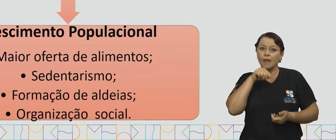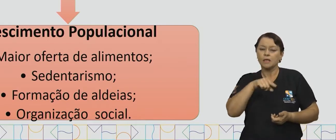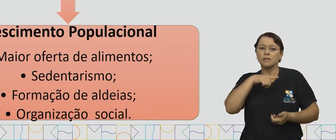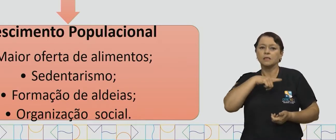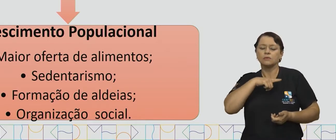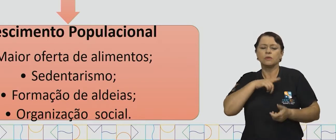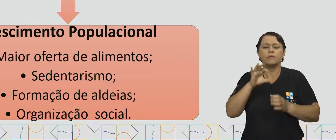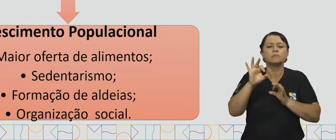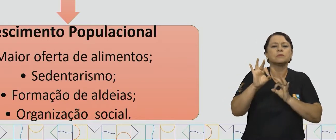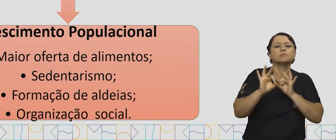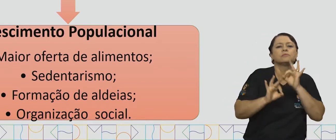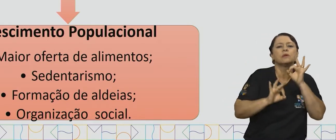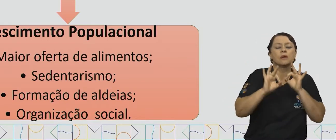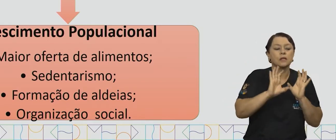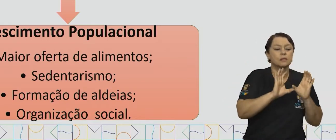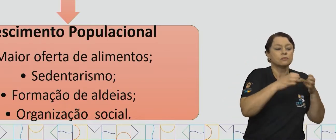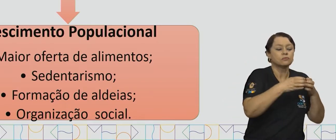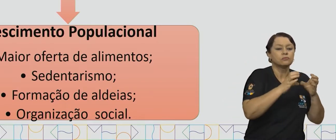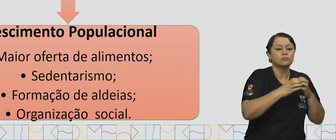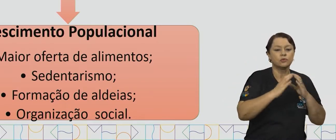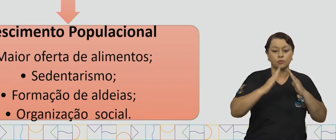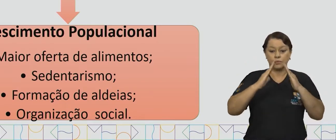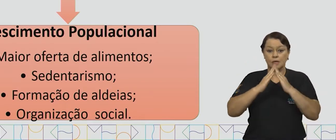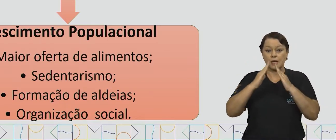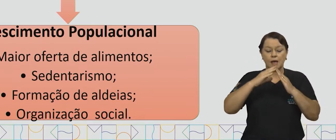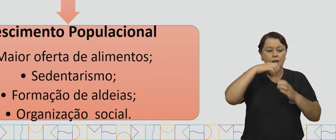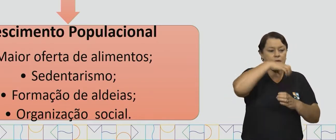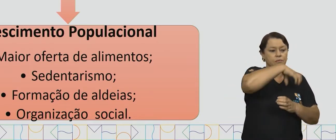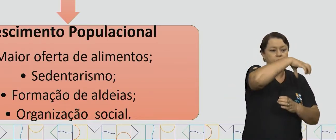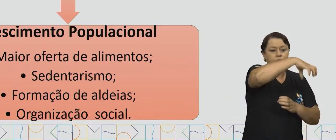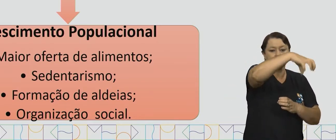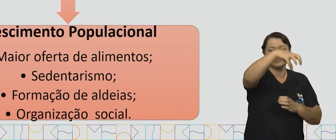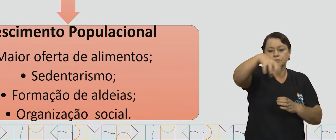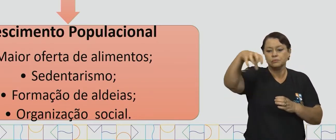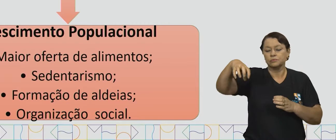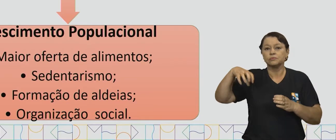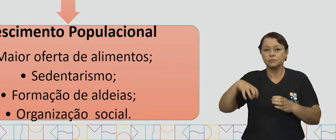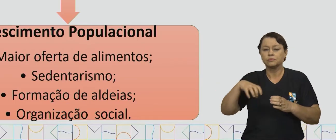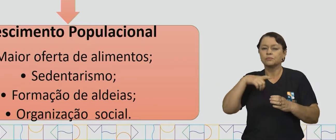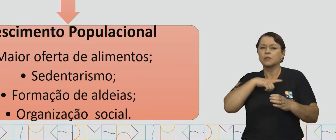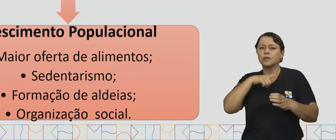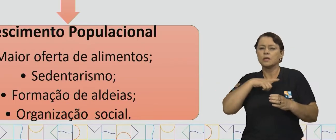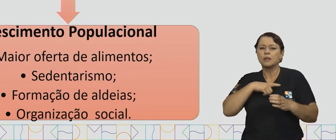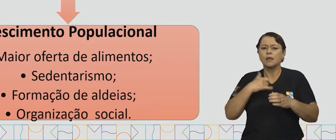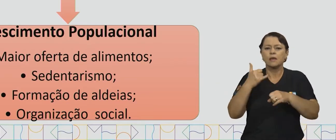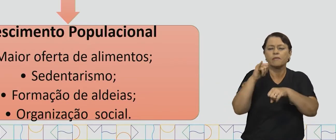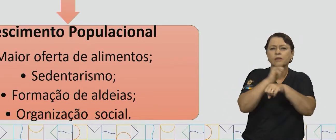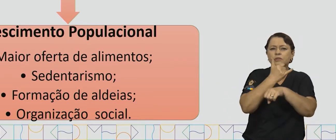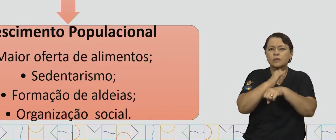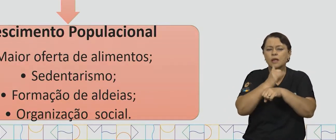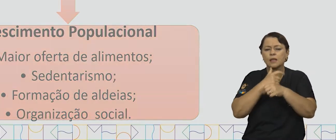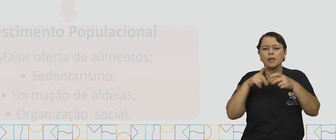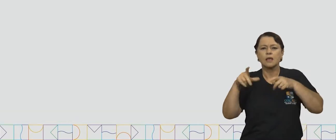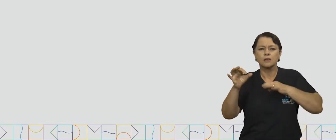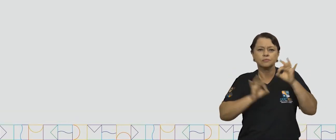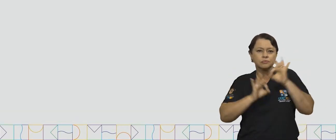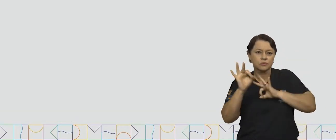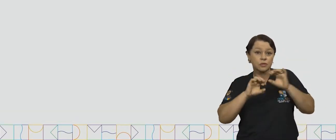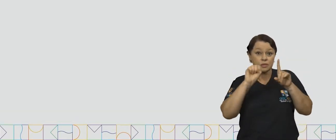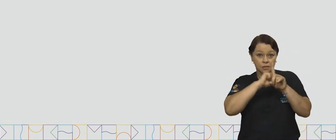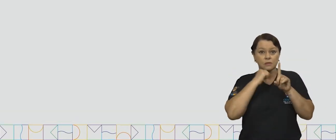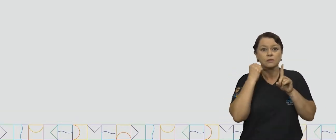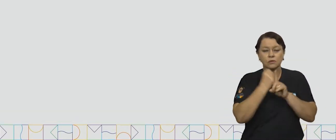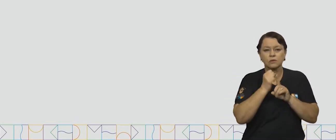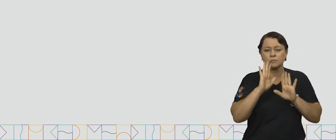uma organização dos grupos em aldeias, o que provocou a necessidade de novas formas de organização social. Entendemos